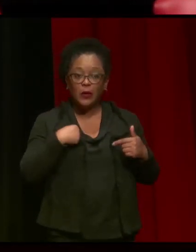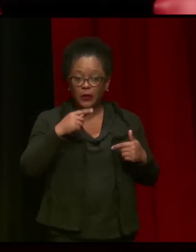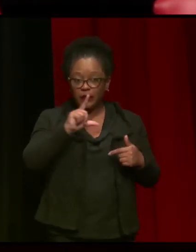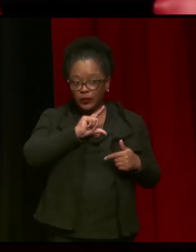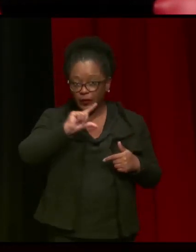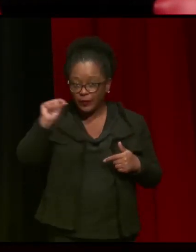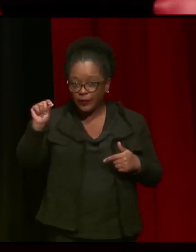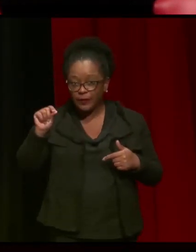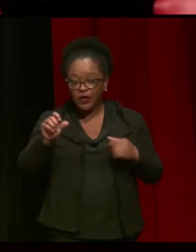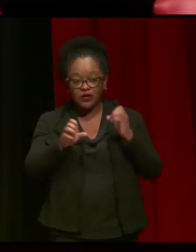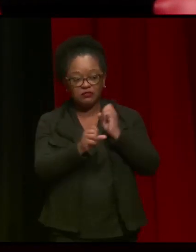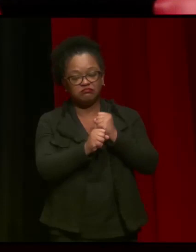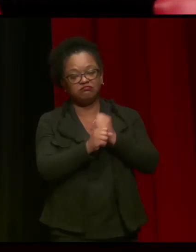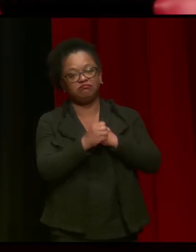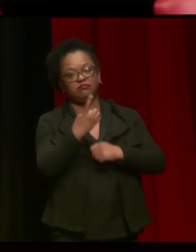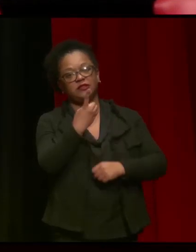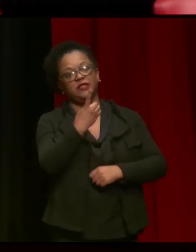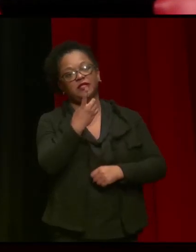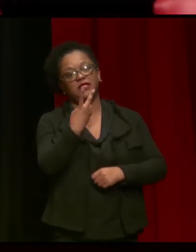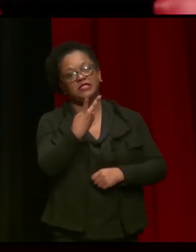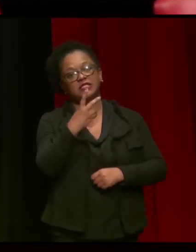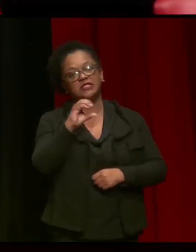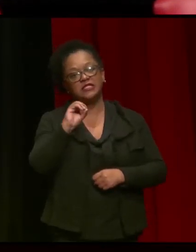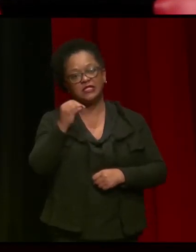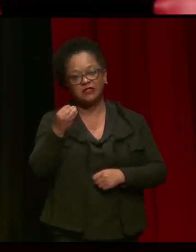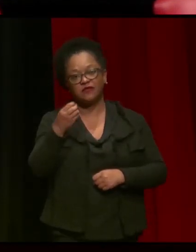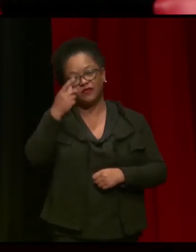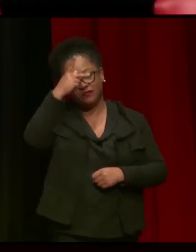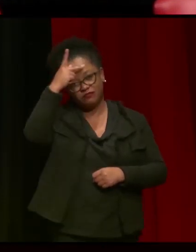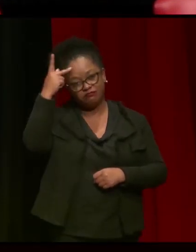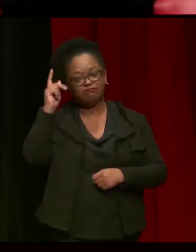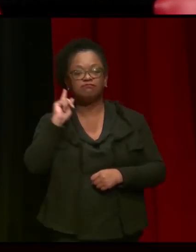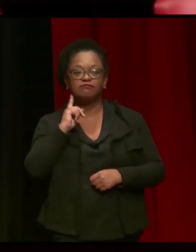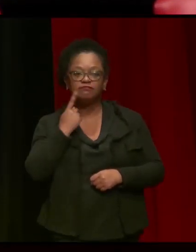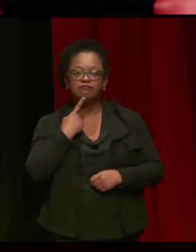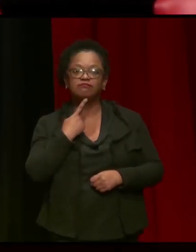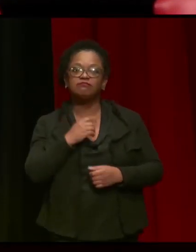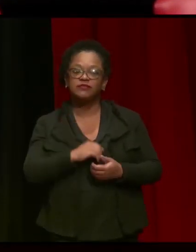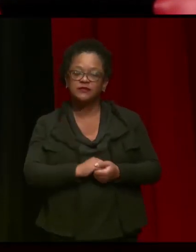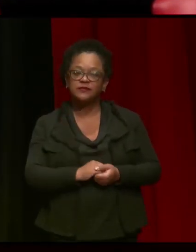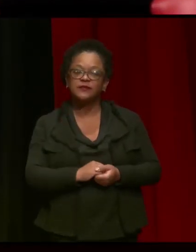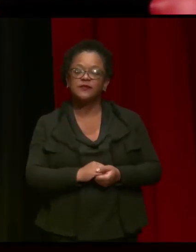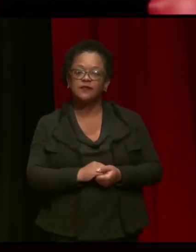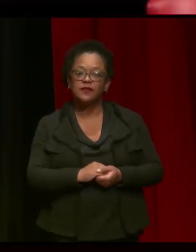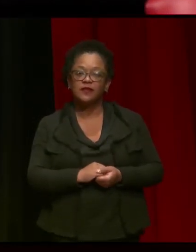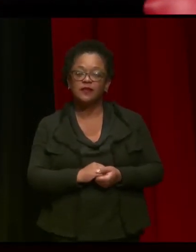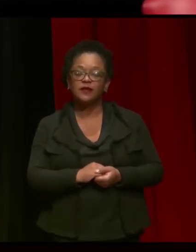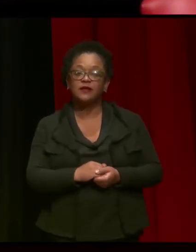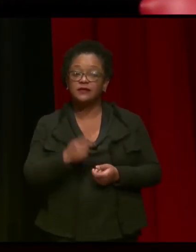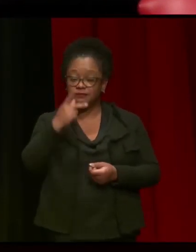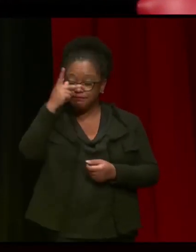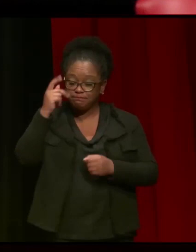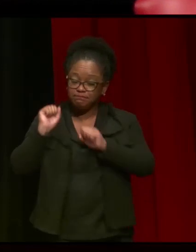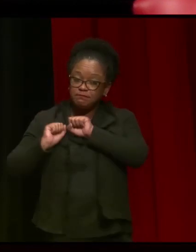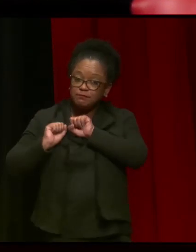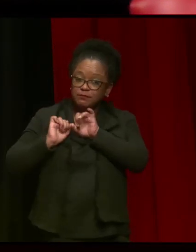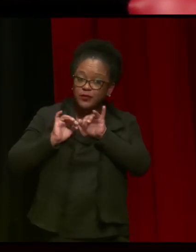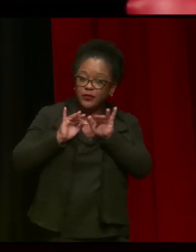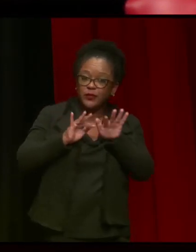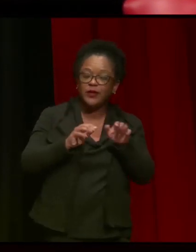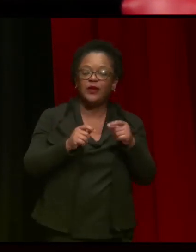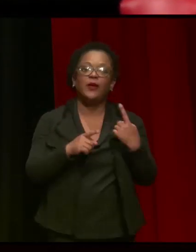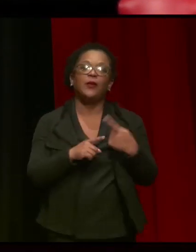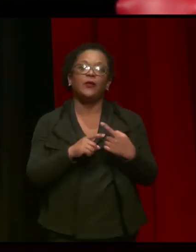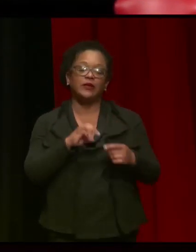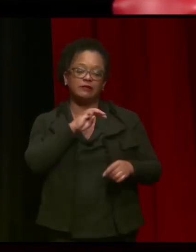igreja. E era todo mundo que veio de fora da minha igreja. Ninguém era luterano. Mas todo mundo veio para a igreja por causa do ministério que a gente fazia com surdos,